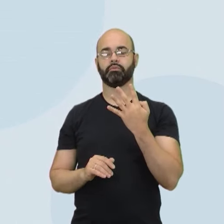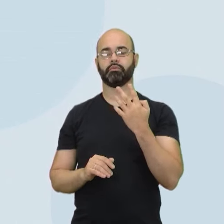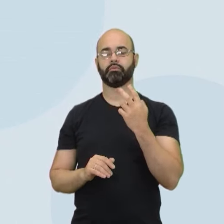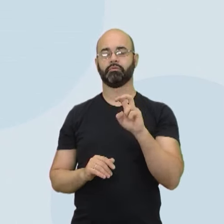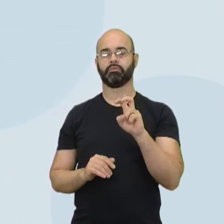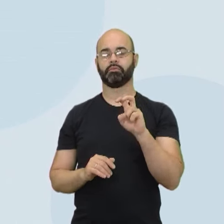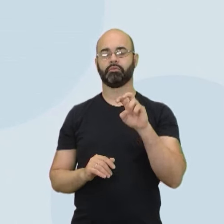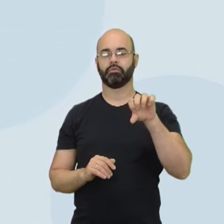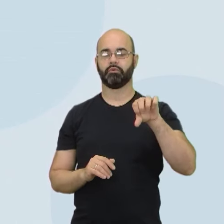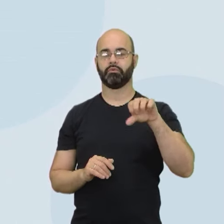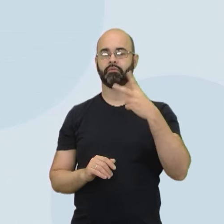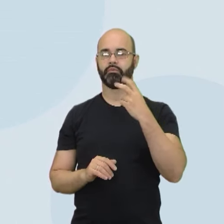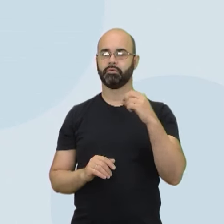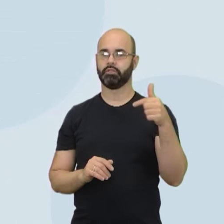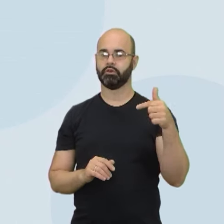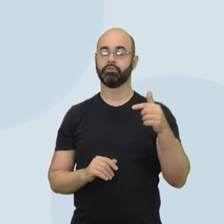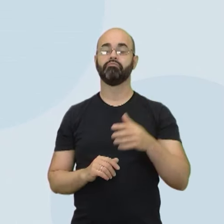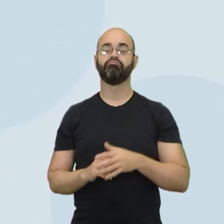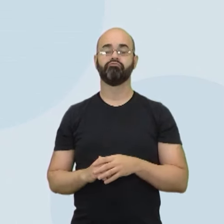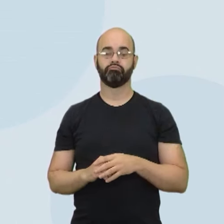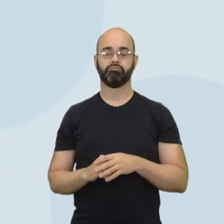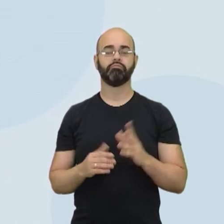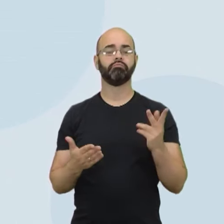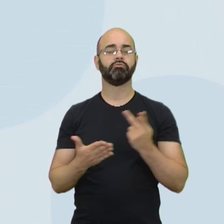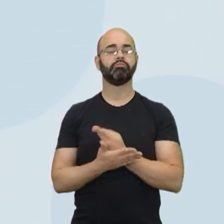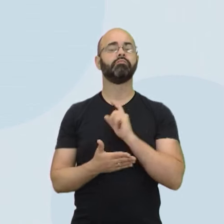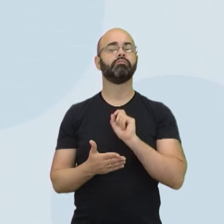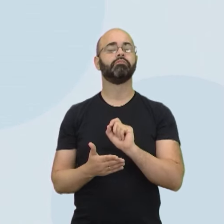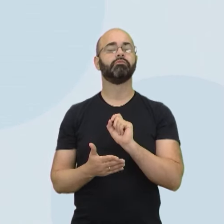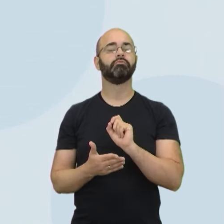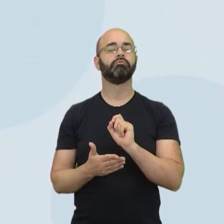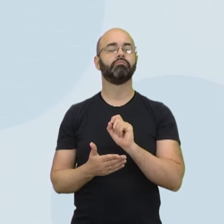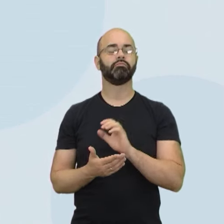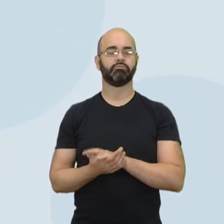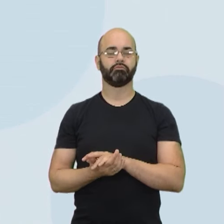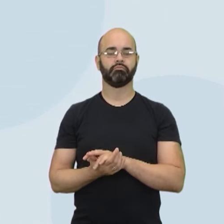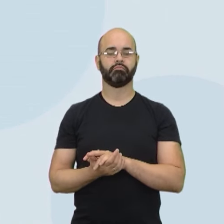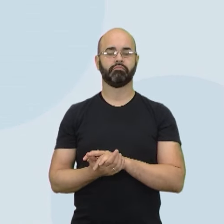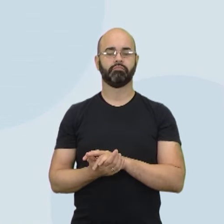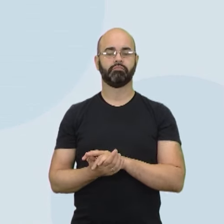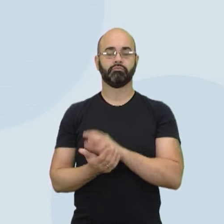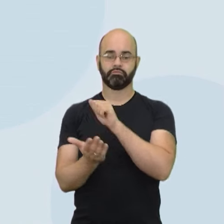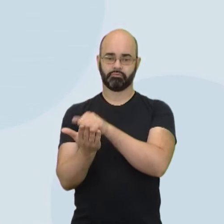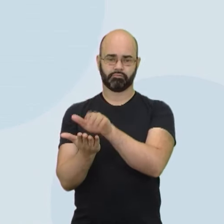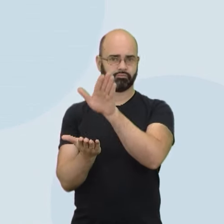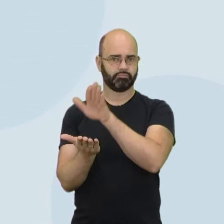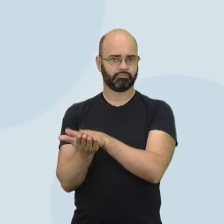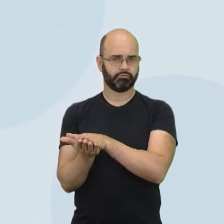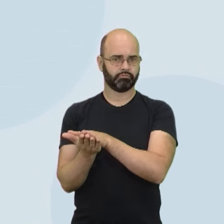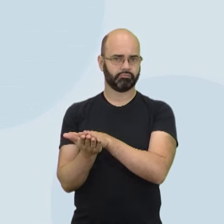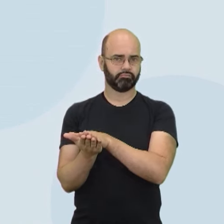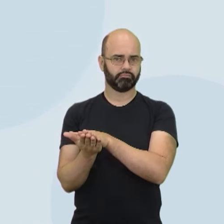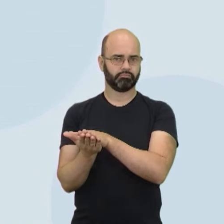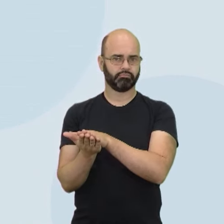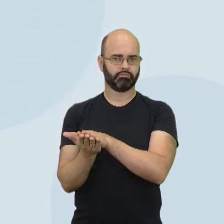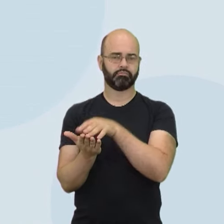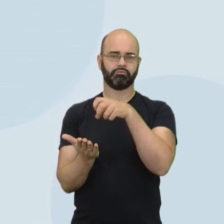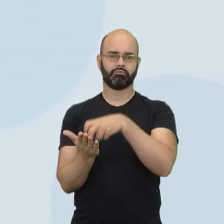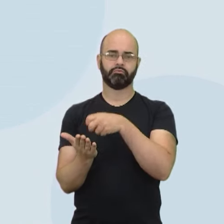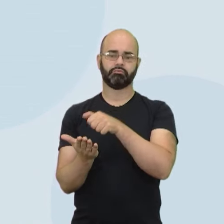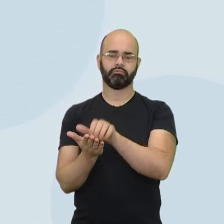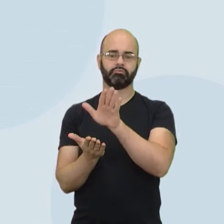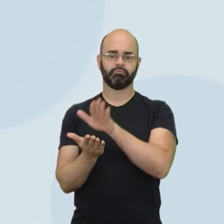9.459, de 2007. E quais são as consequências? Pune com multa. E